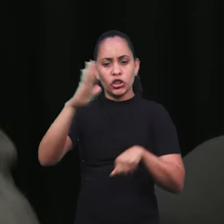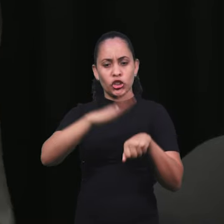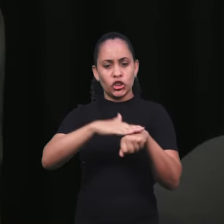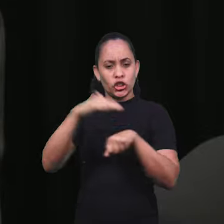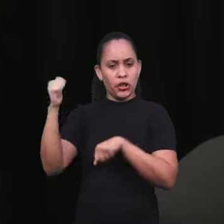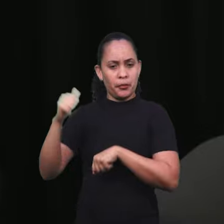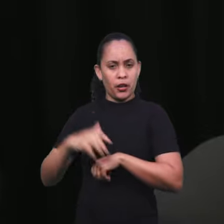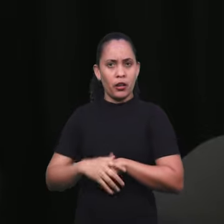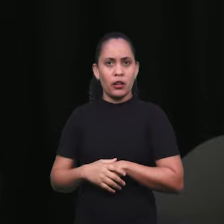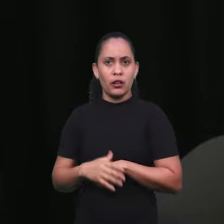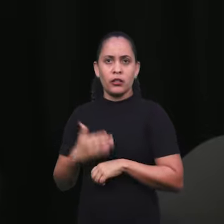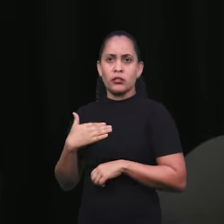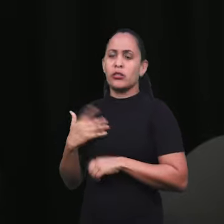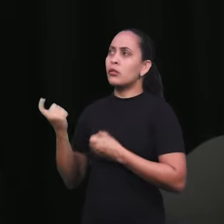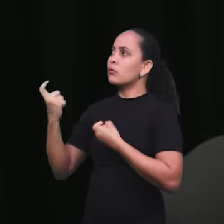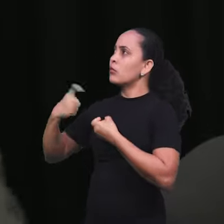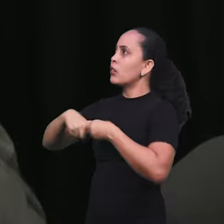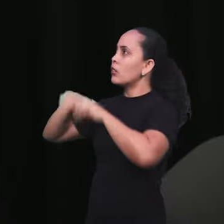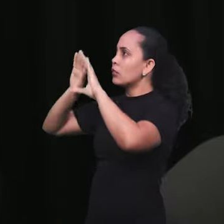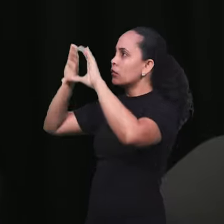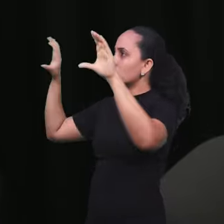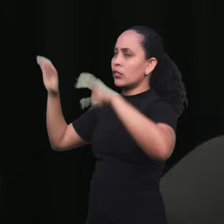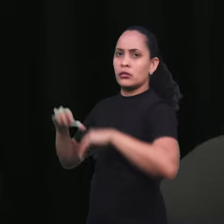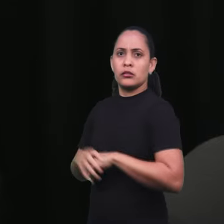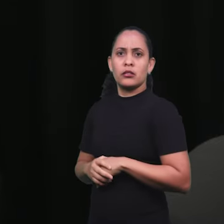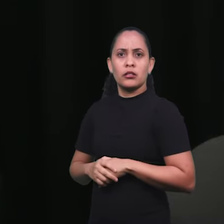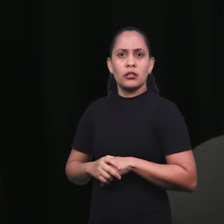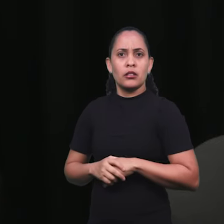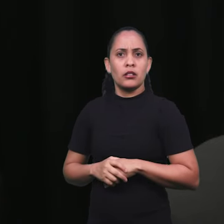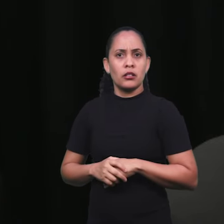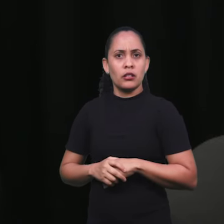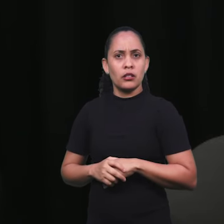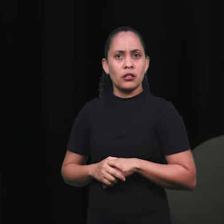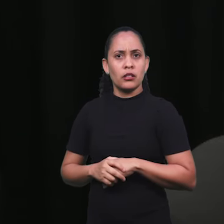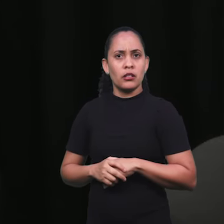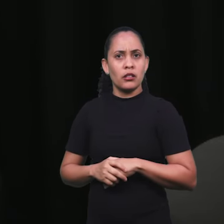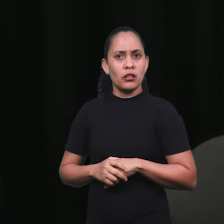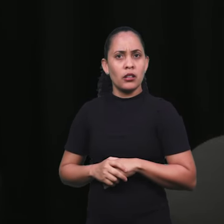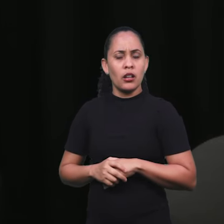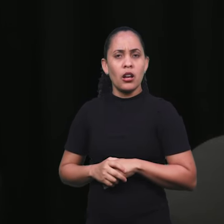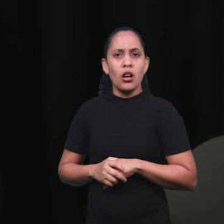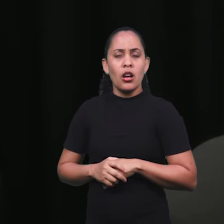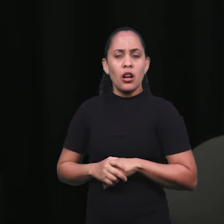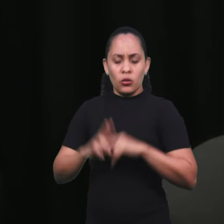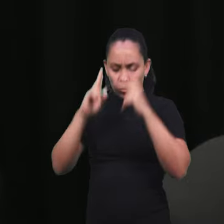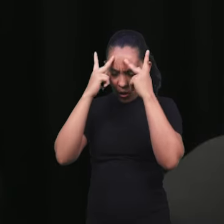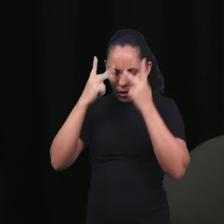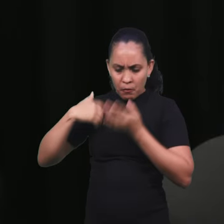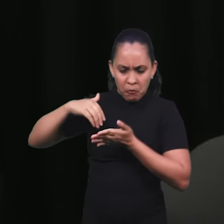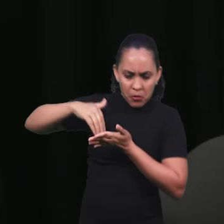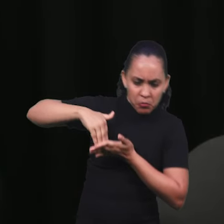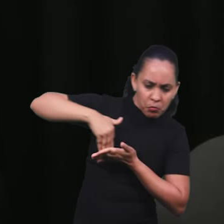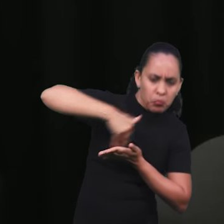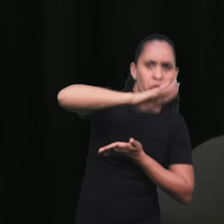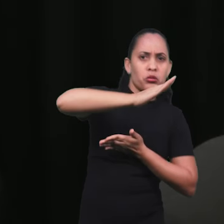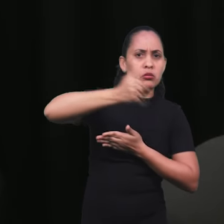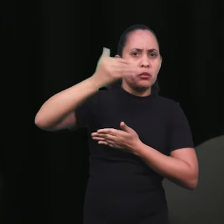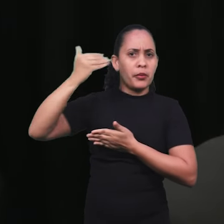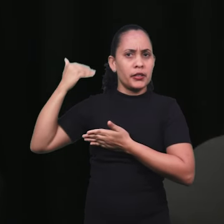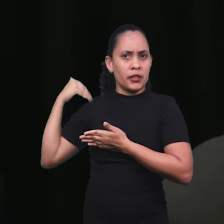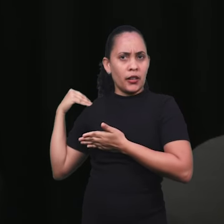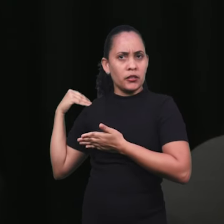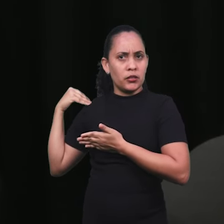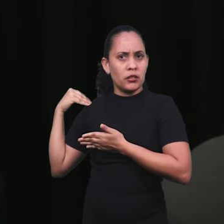e levar o homem de volta para casa. O homem foi excluído do paraíso. E de lá para cá,